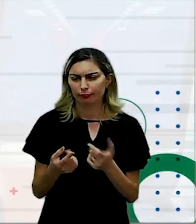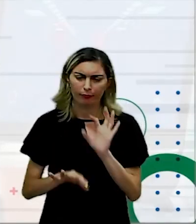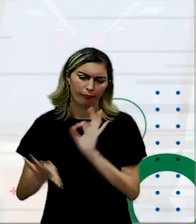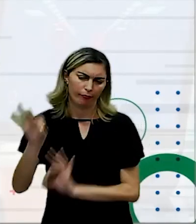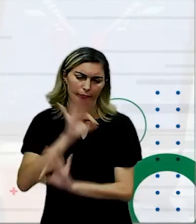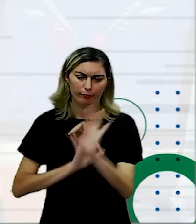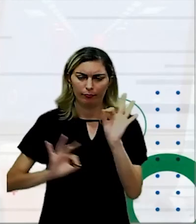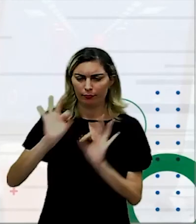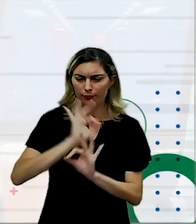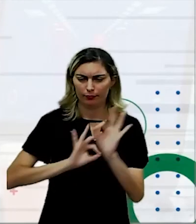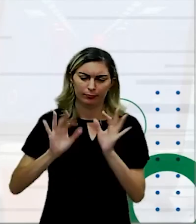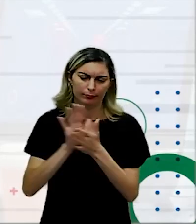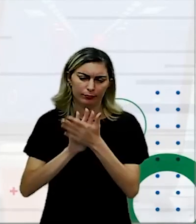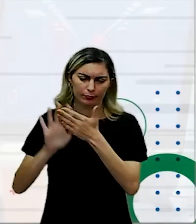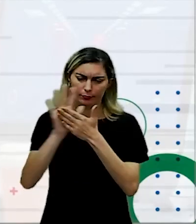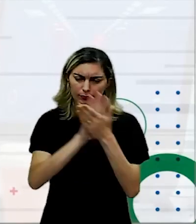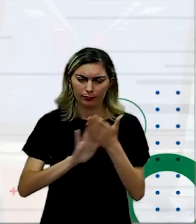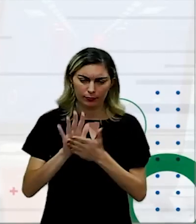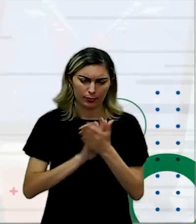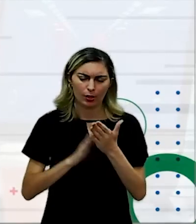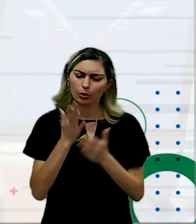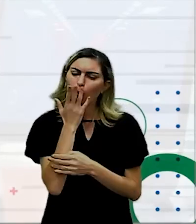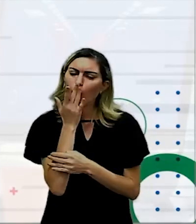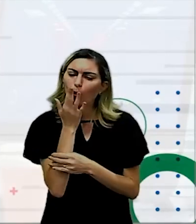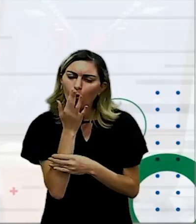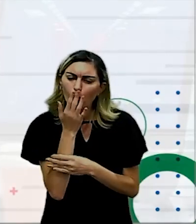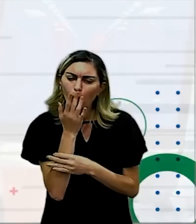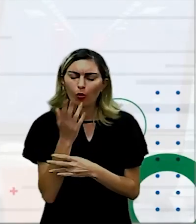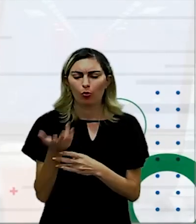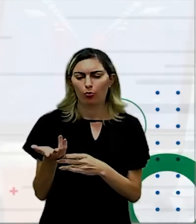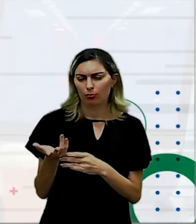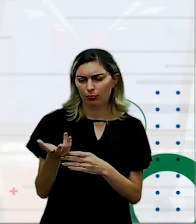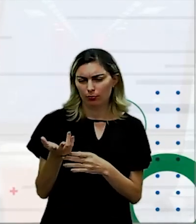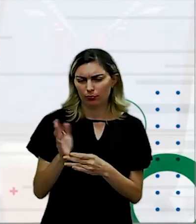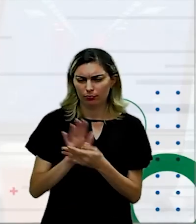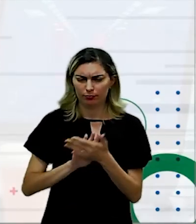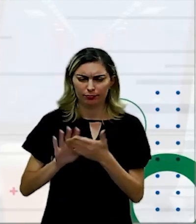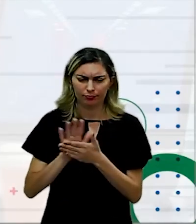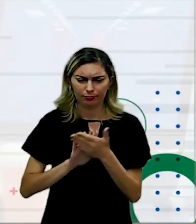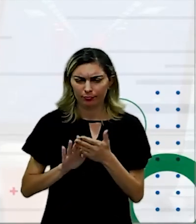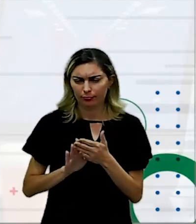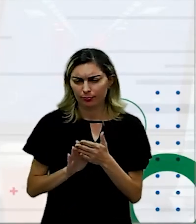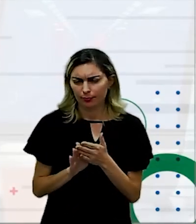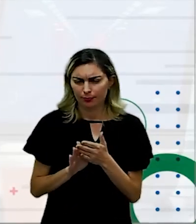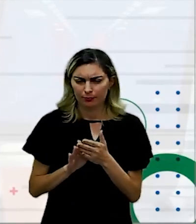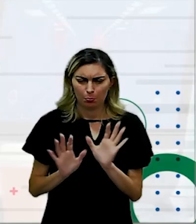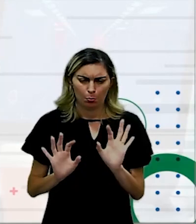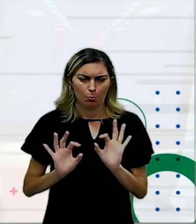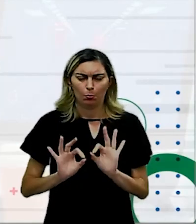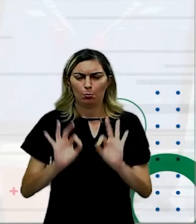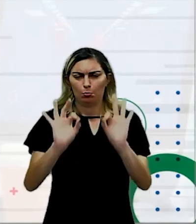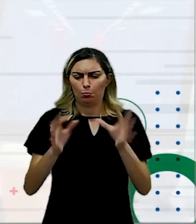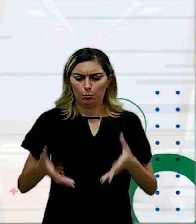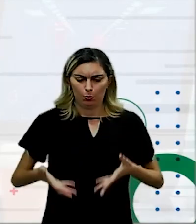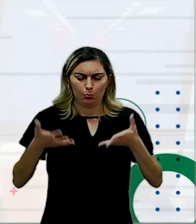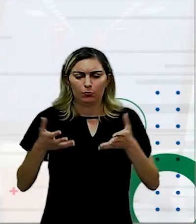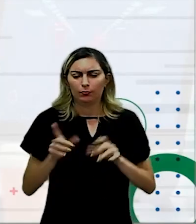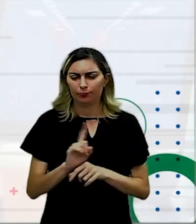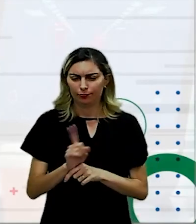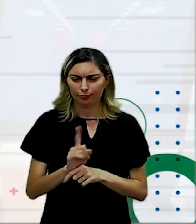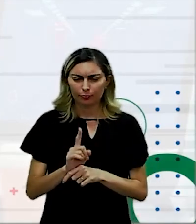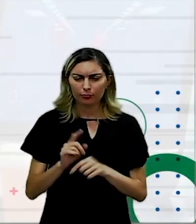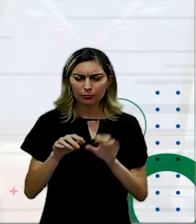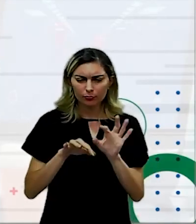elaborada, nada com muitas cores, nada muito enfeitado, digamos assim. É só para